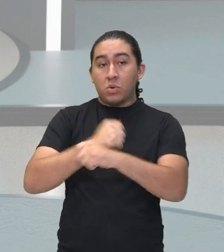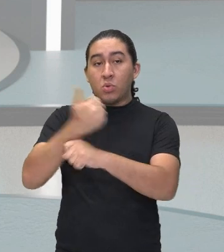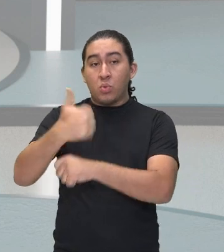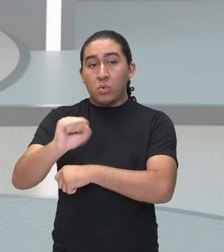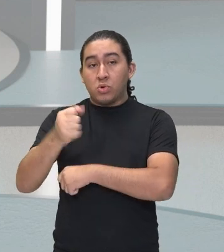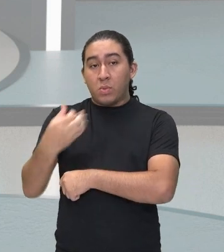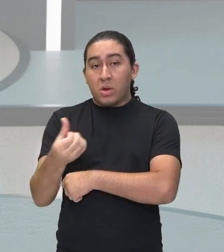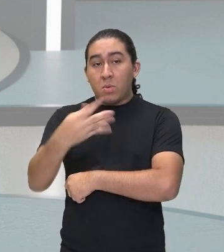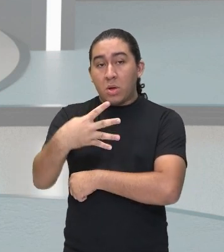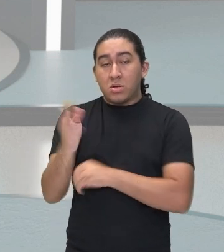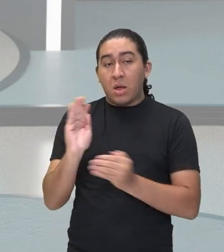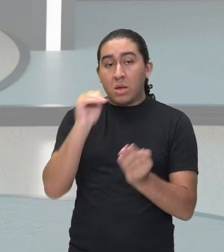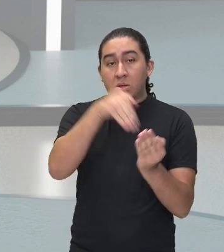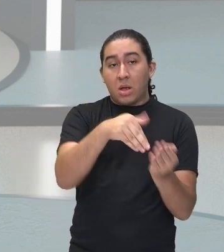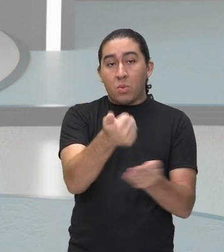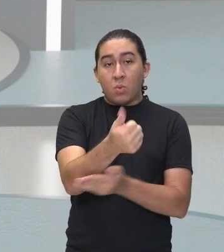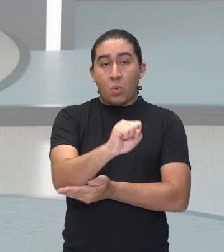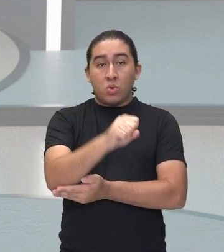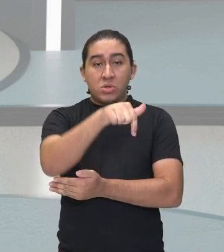1864 a